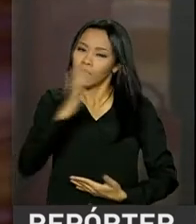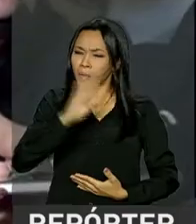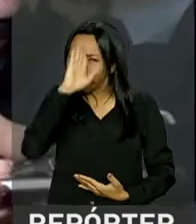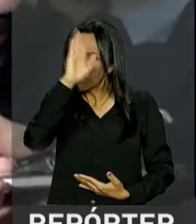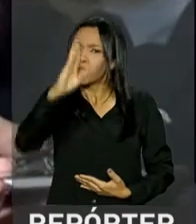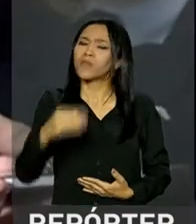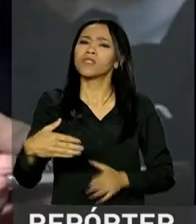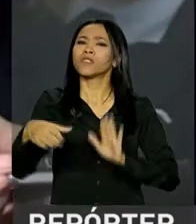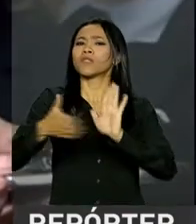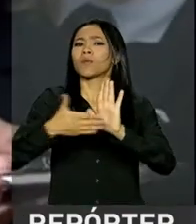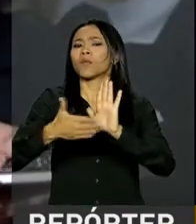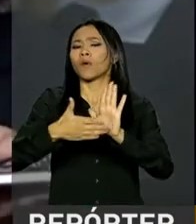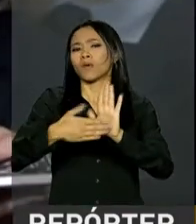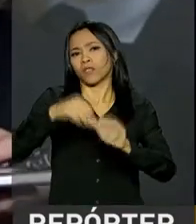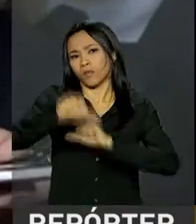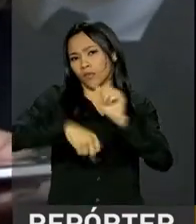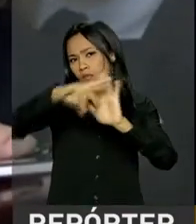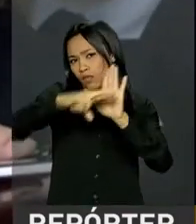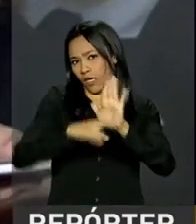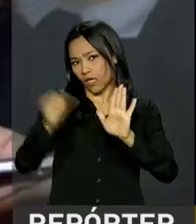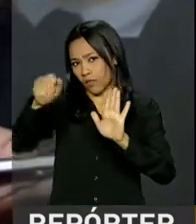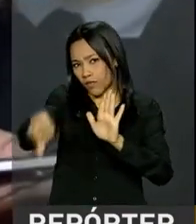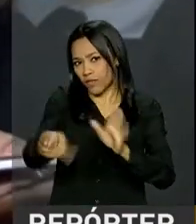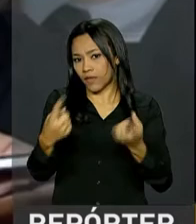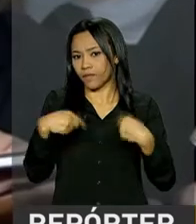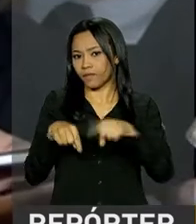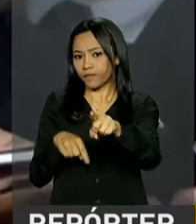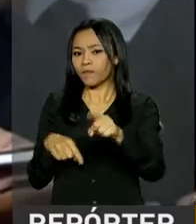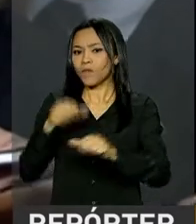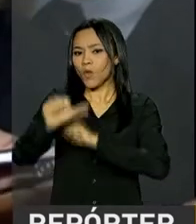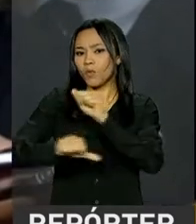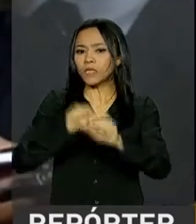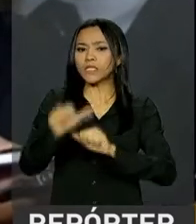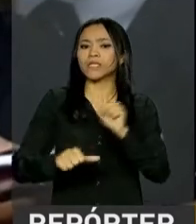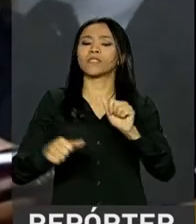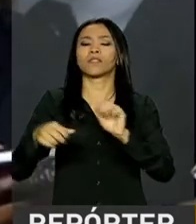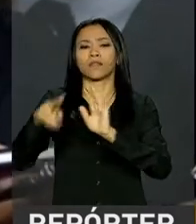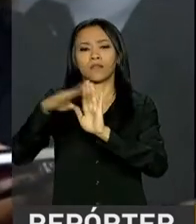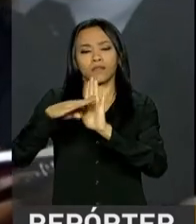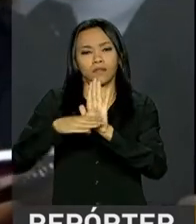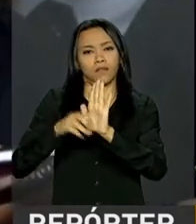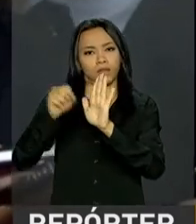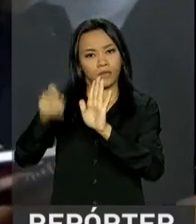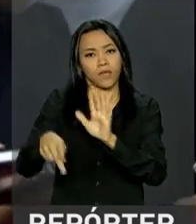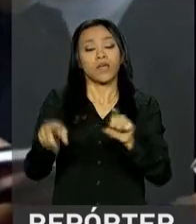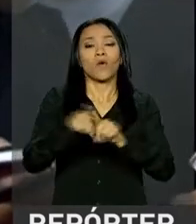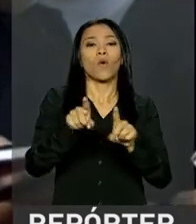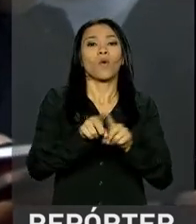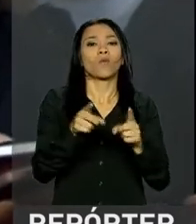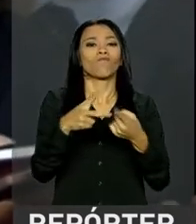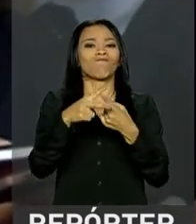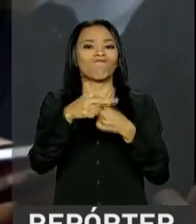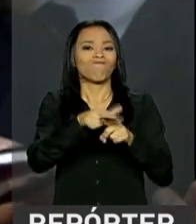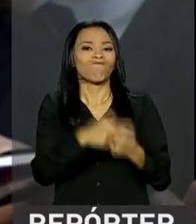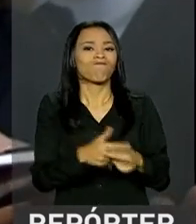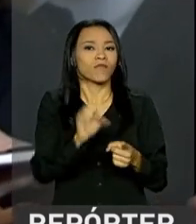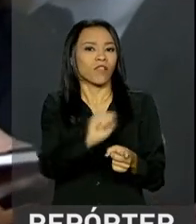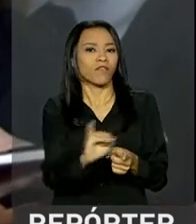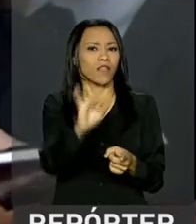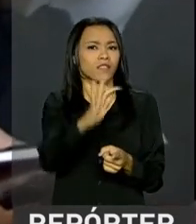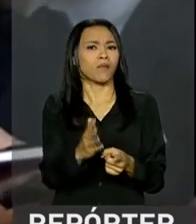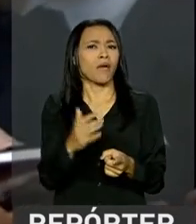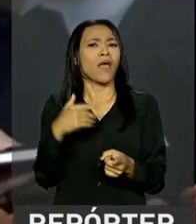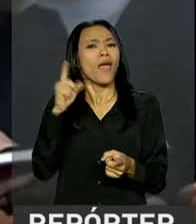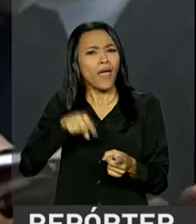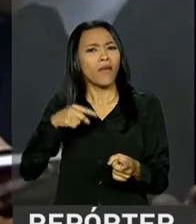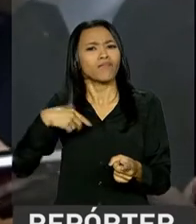Previdência. Com a aprovação das reformas, com a estabilização da inflação, etc., é um processo de poucos anos